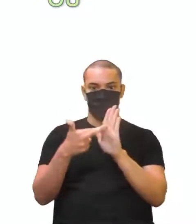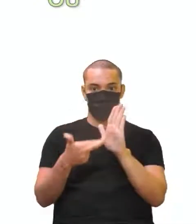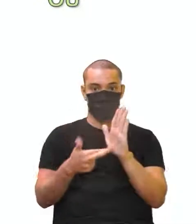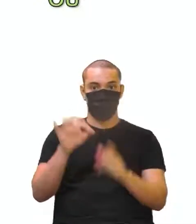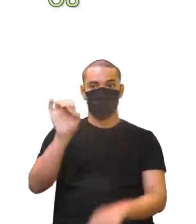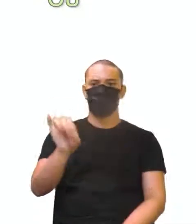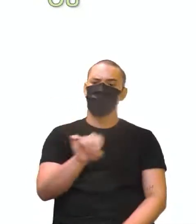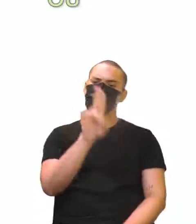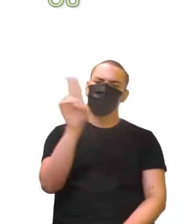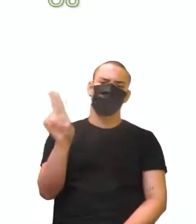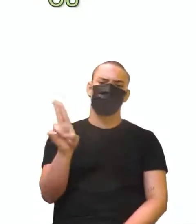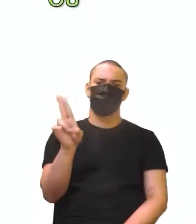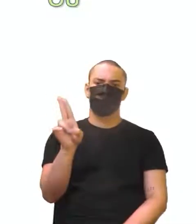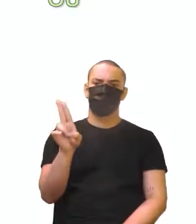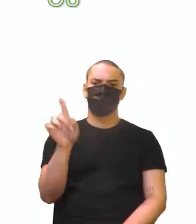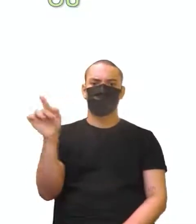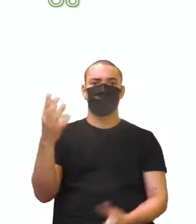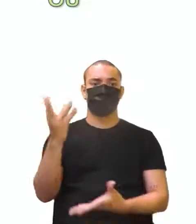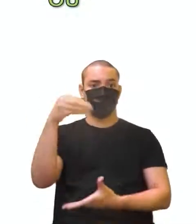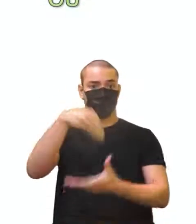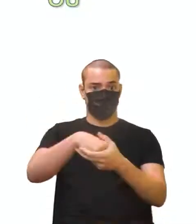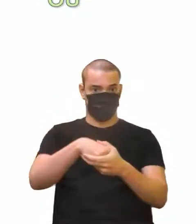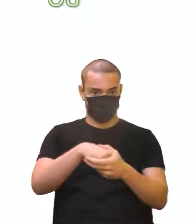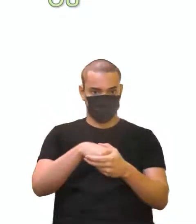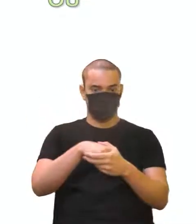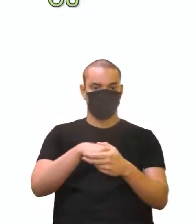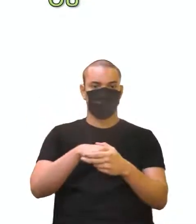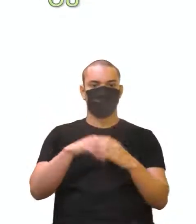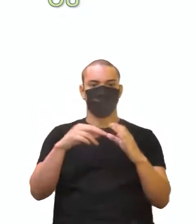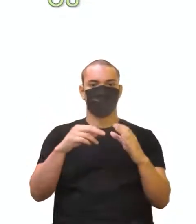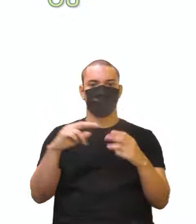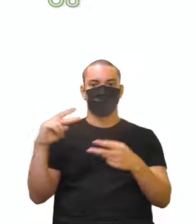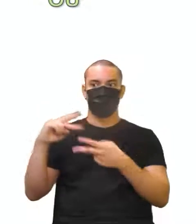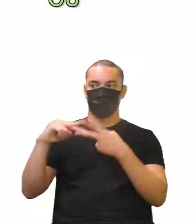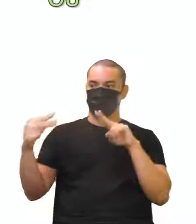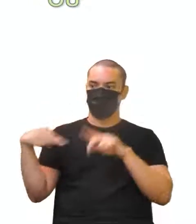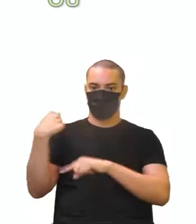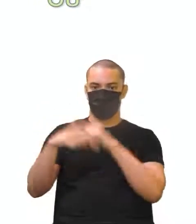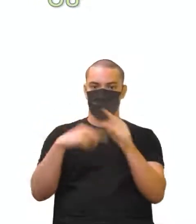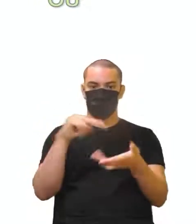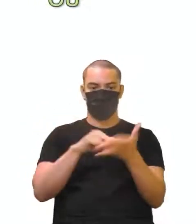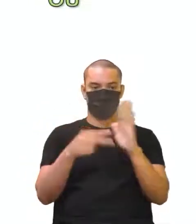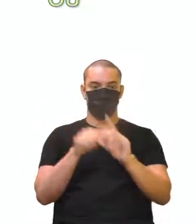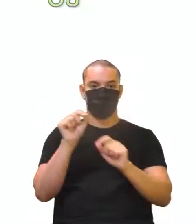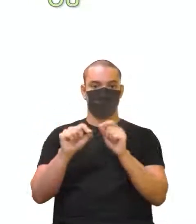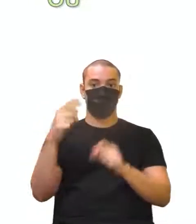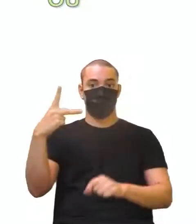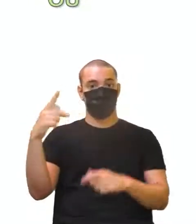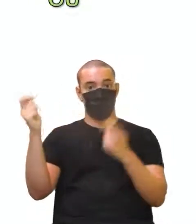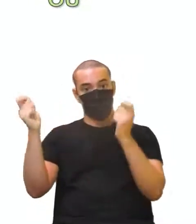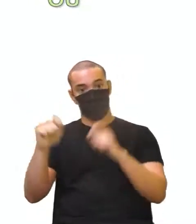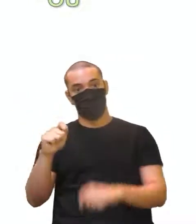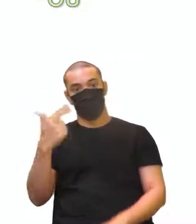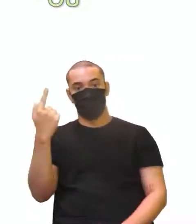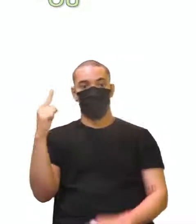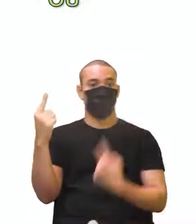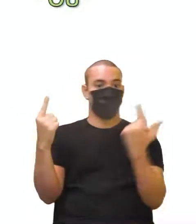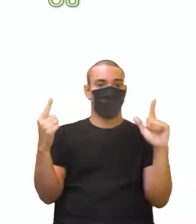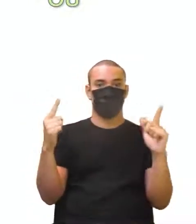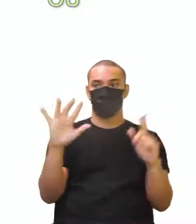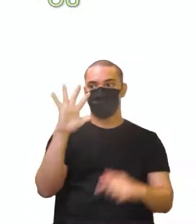ou. Em genética, a regra do ou verifica a probabilidade de P da ocorrência de um ou outro evento